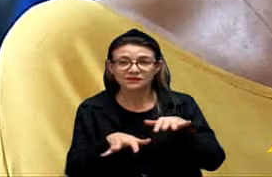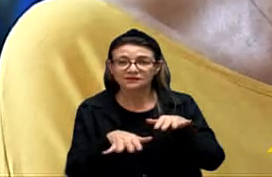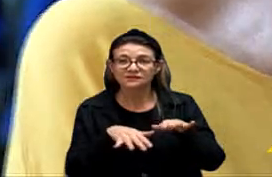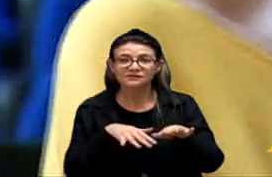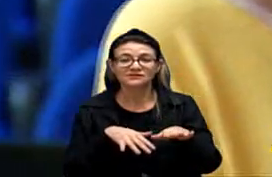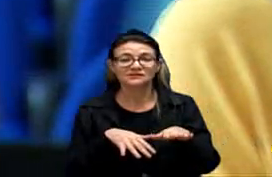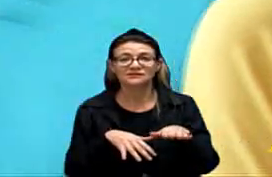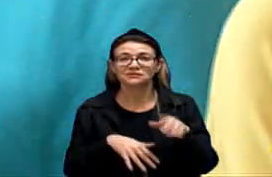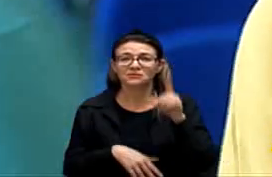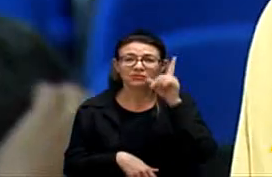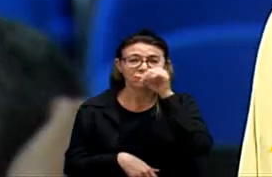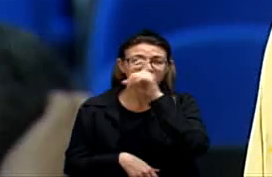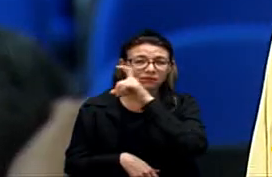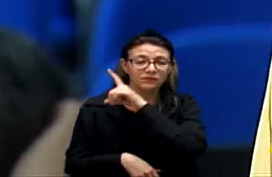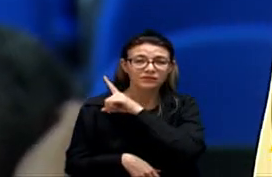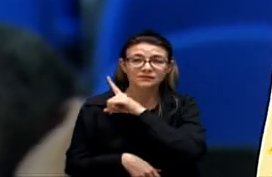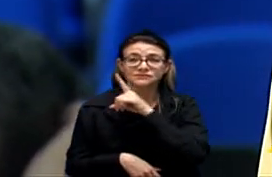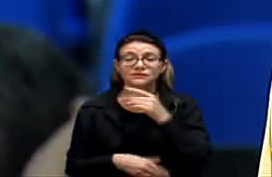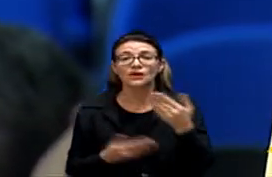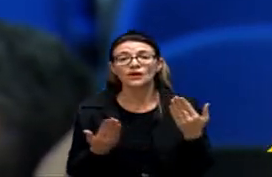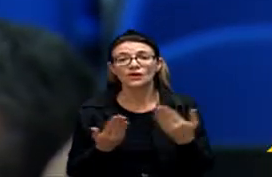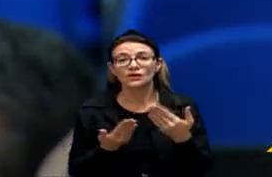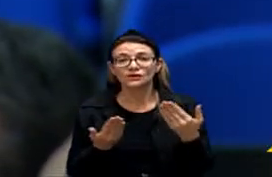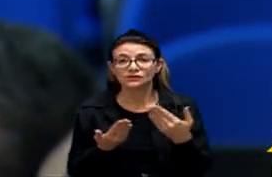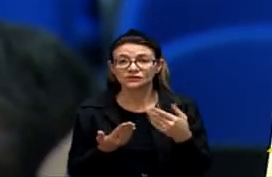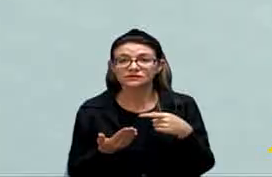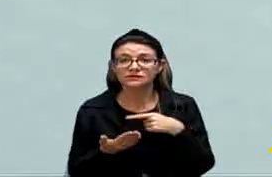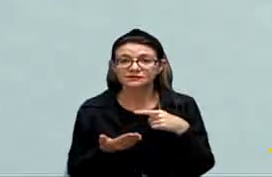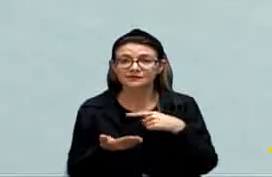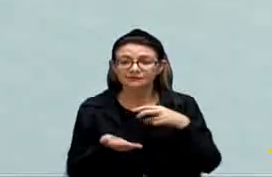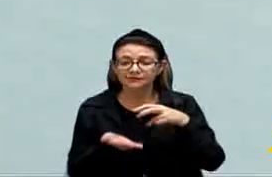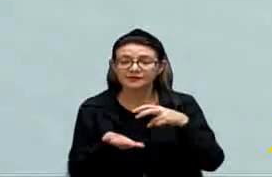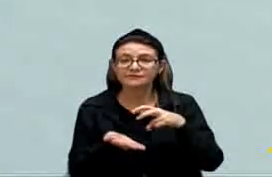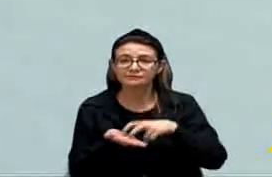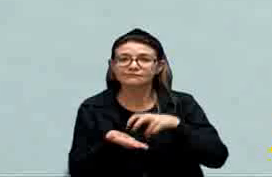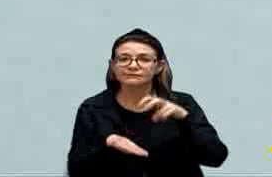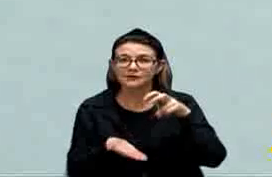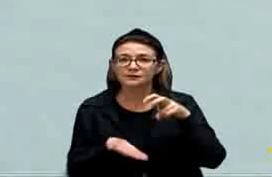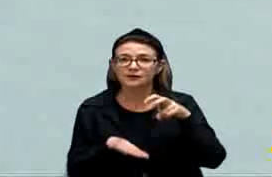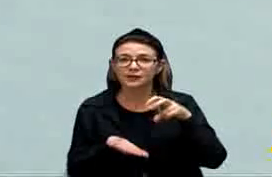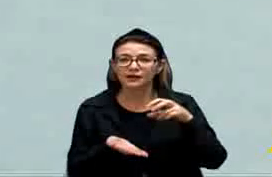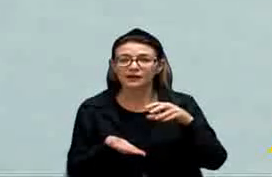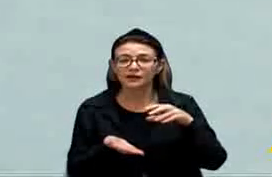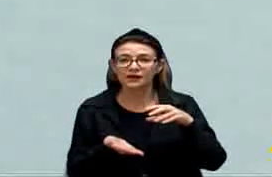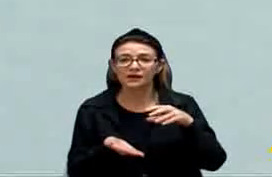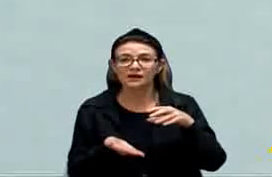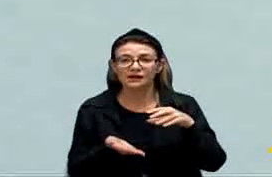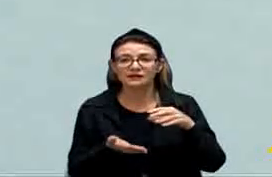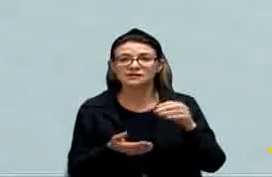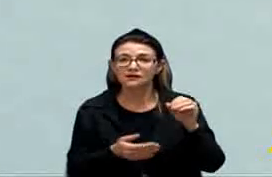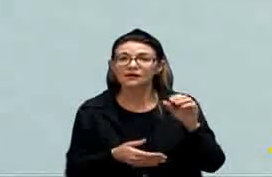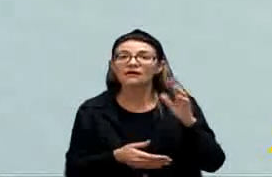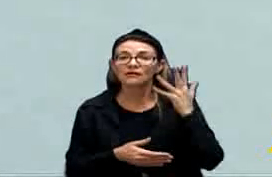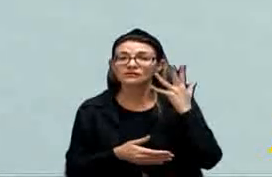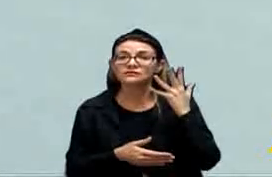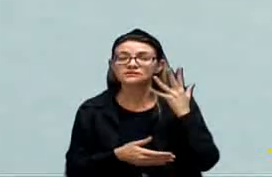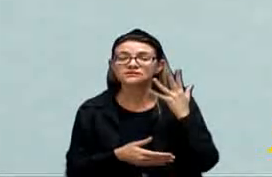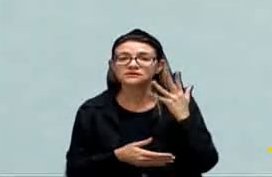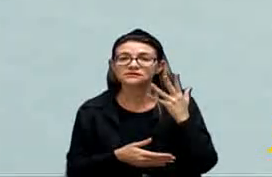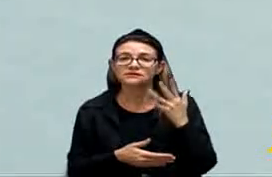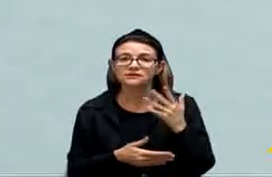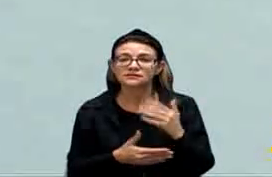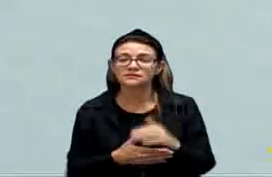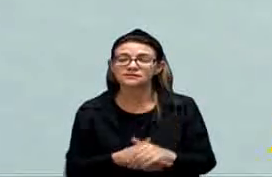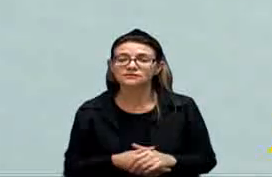de manhã teve um acidente né de um pedestre e um motoqueiro motociclista porque nós vivemos aí no sistema